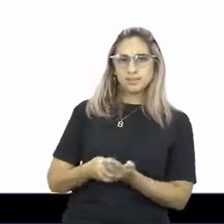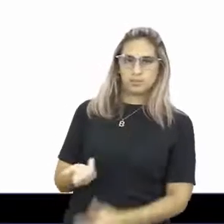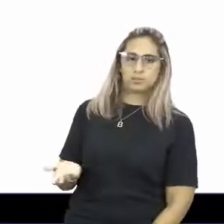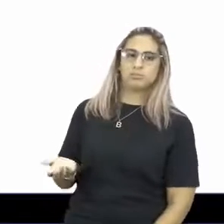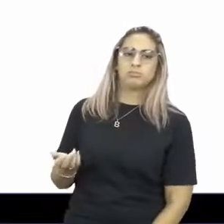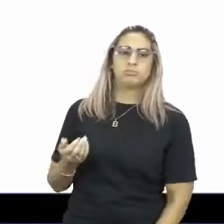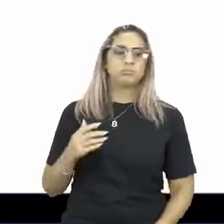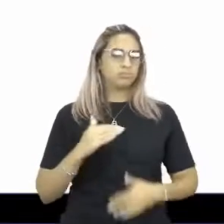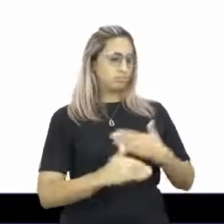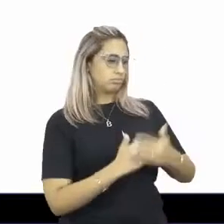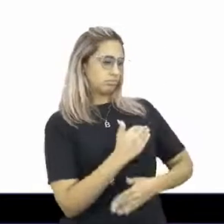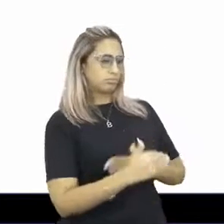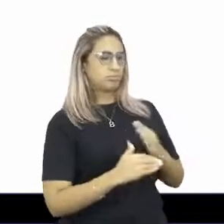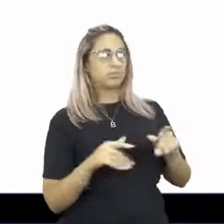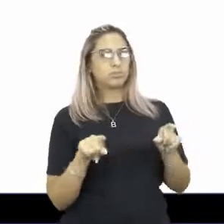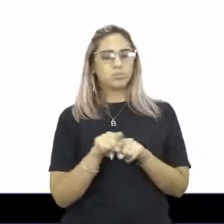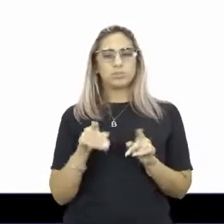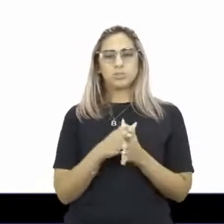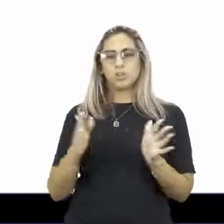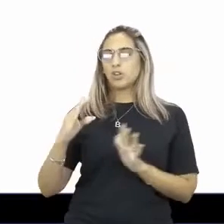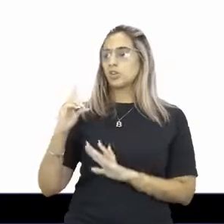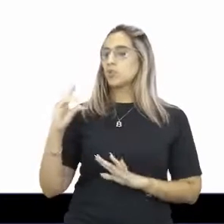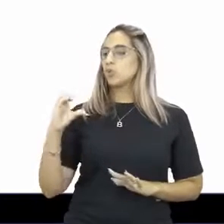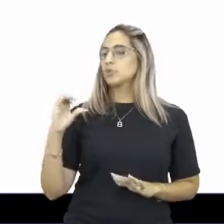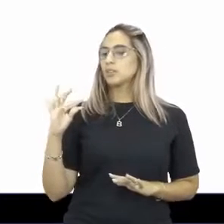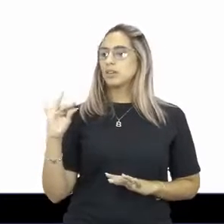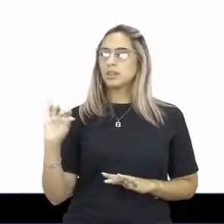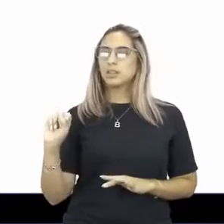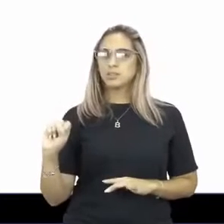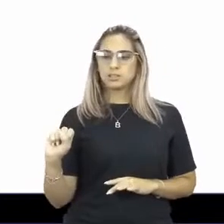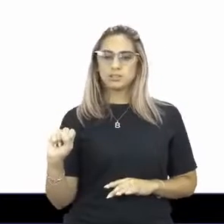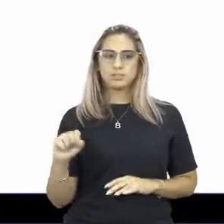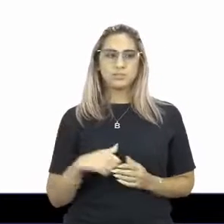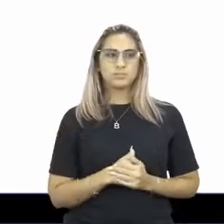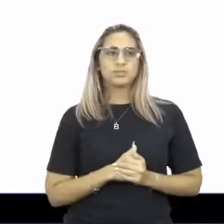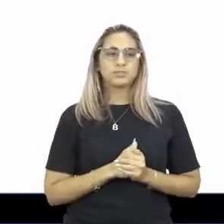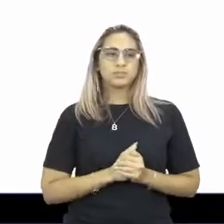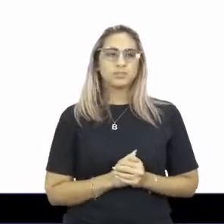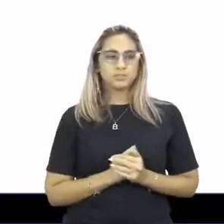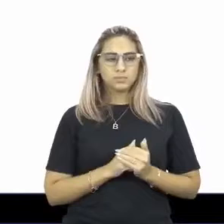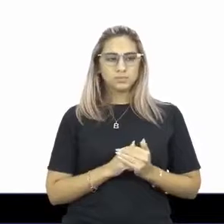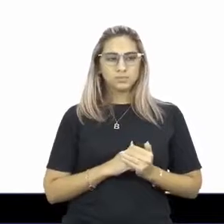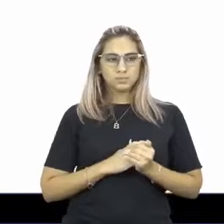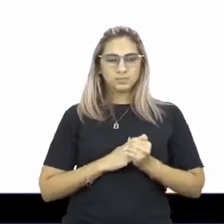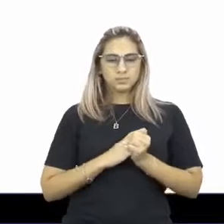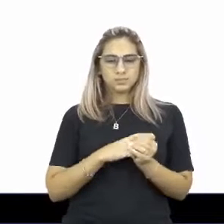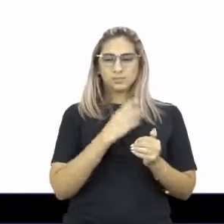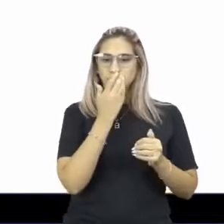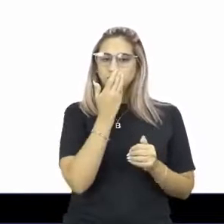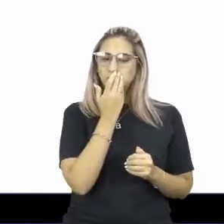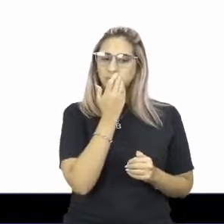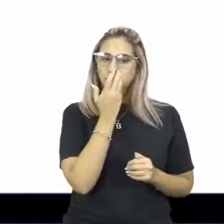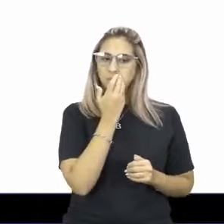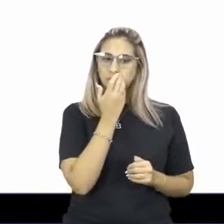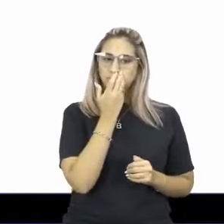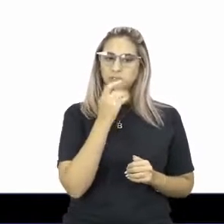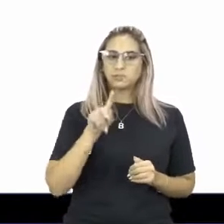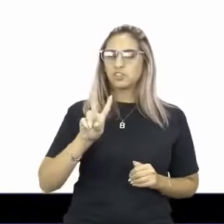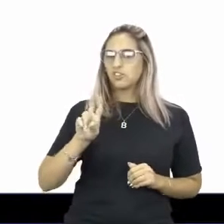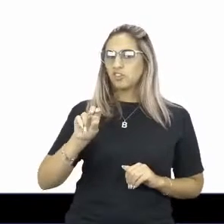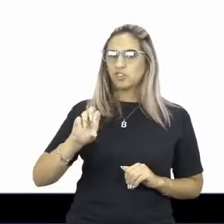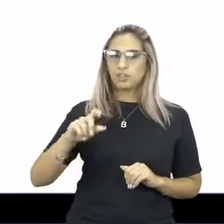O acúmulo é previsto para os docentes. Vamos lá. Então, eu fiz o concurso VUNESP, Alexandre.